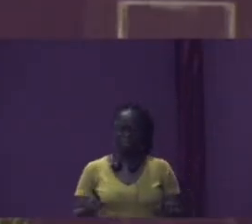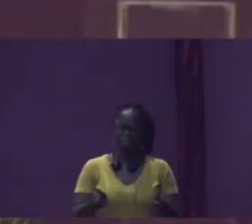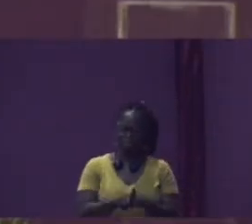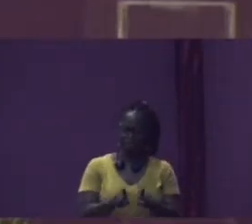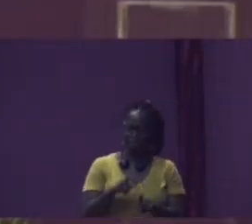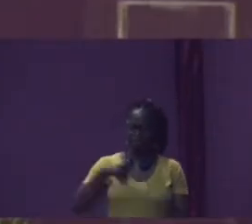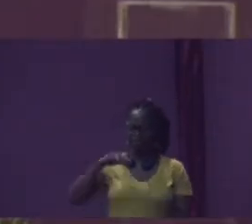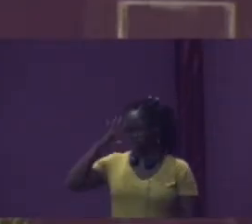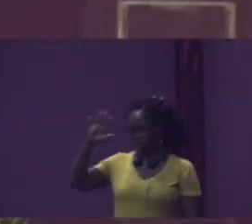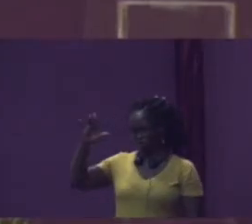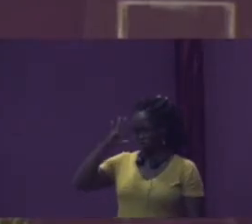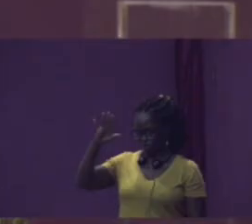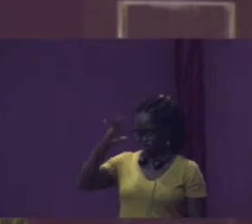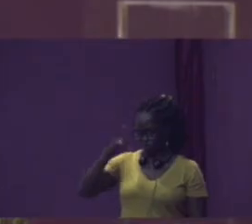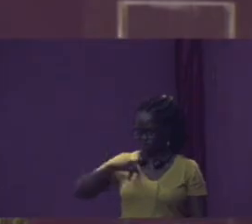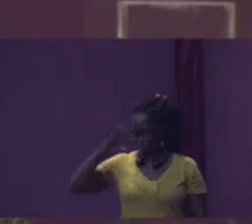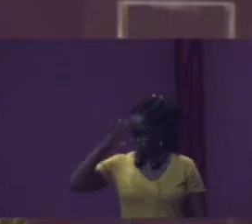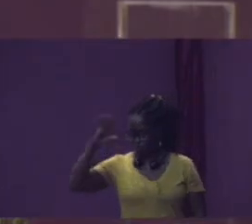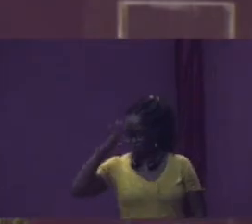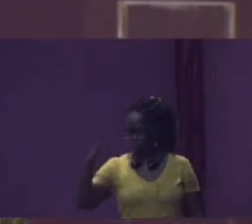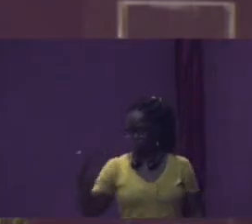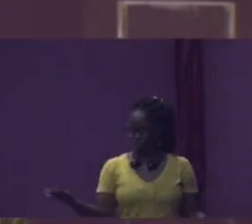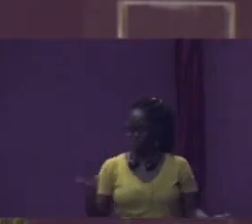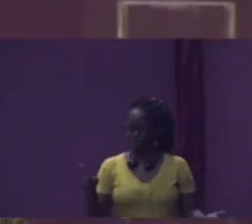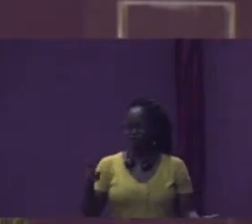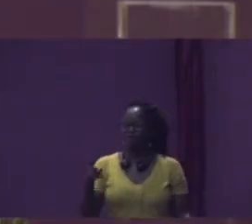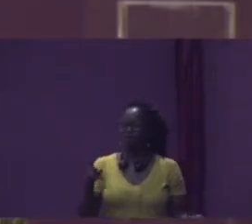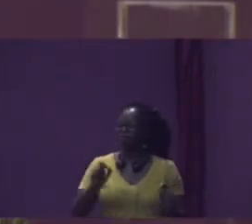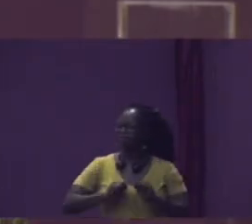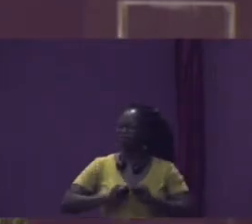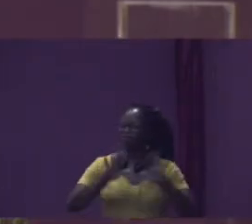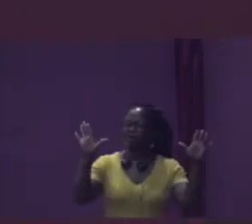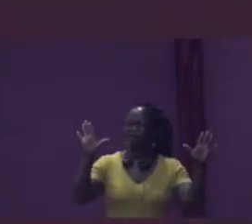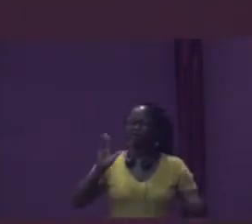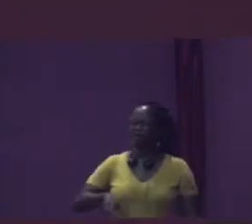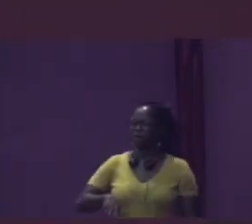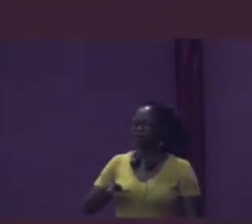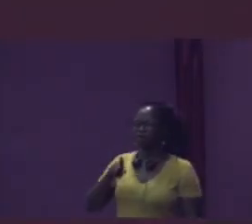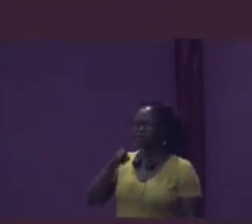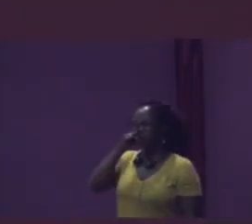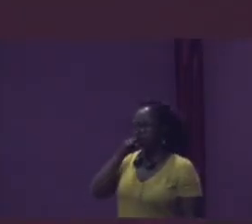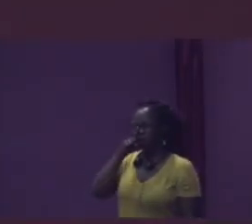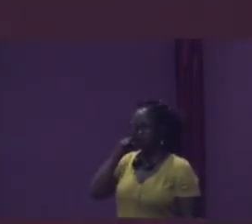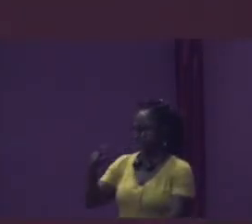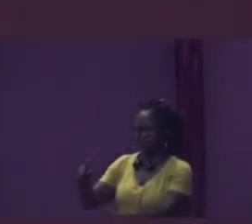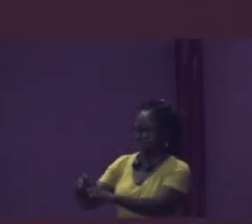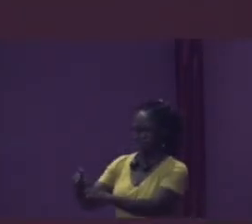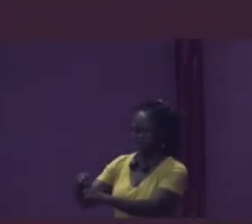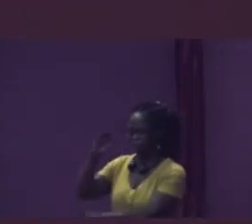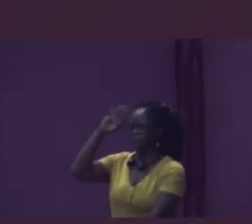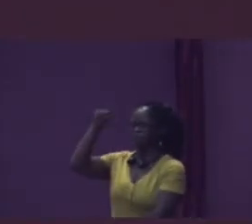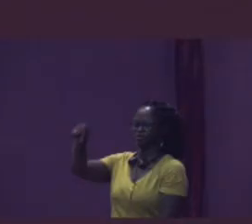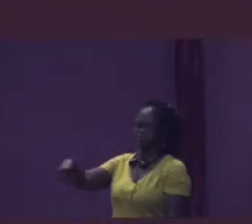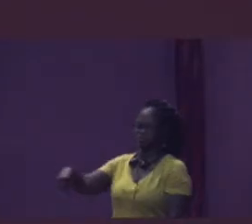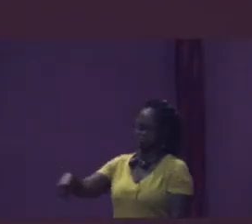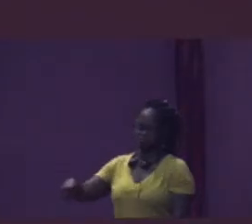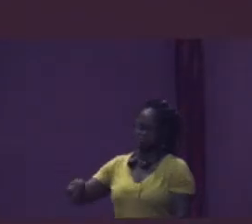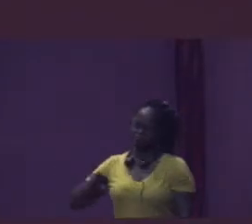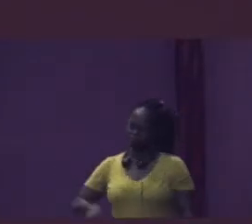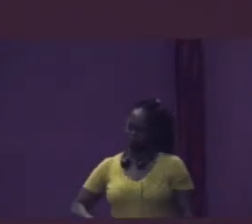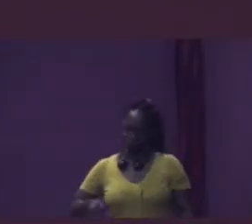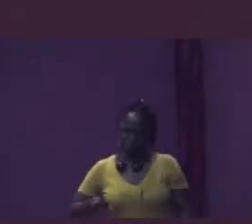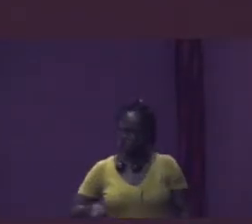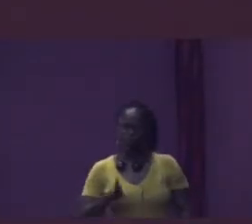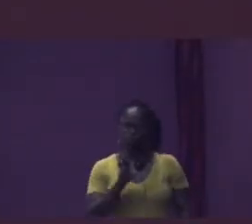reconhecermos que essa lógica predomina, torna-se evidente que não são os riscos clínicos epidemiológicos que prevalecem. A utilização